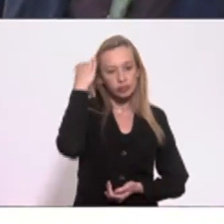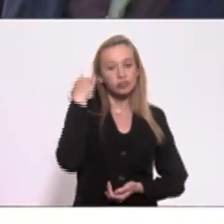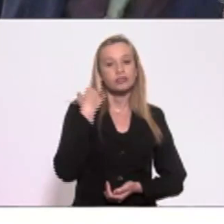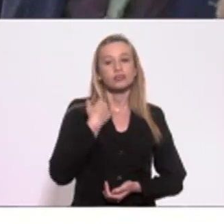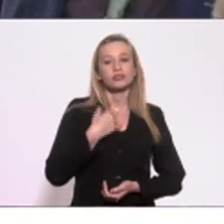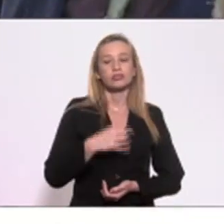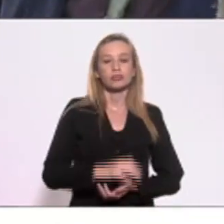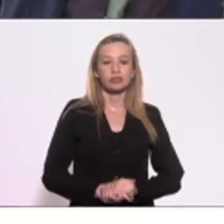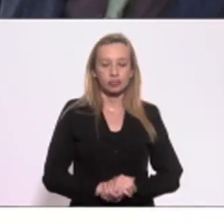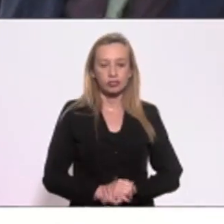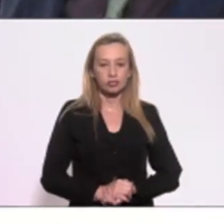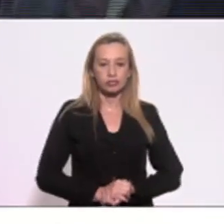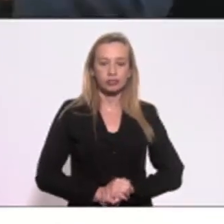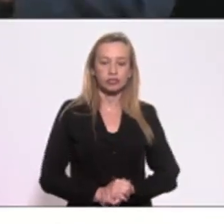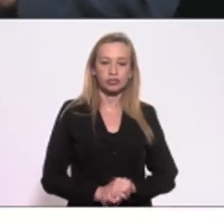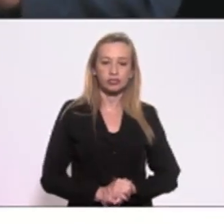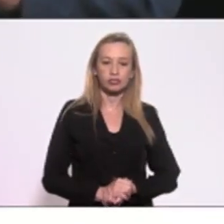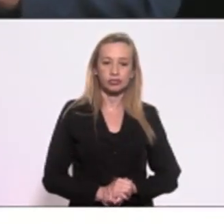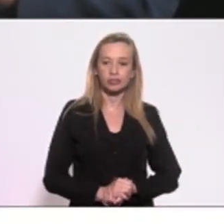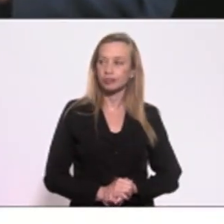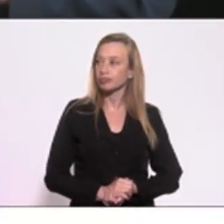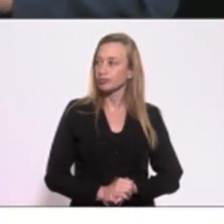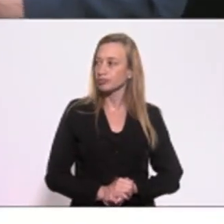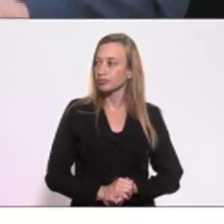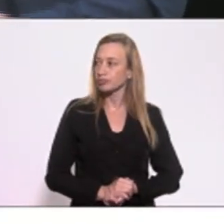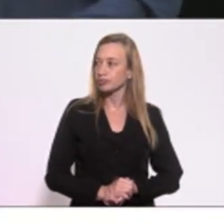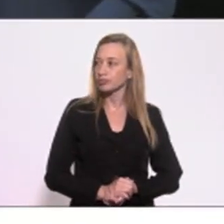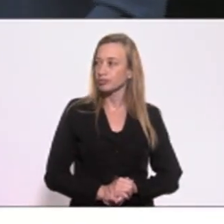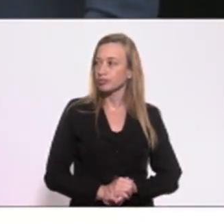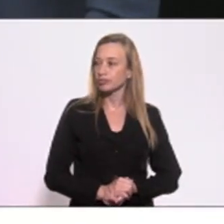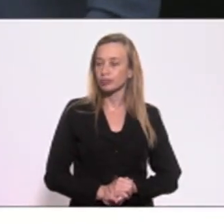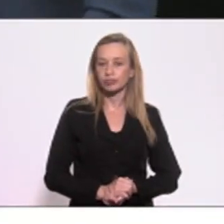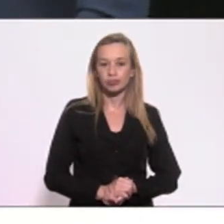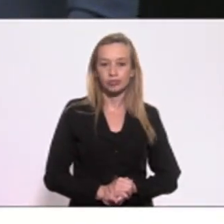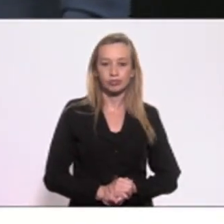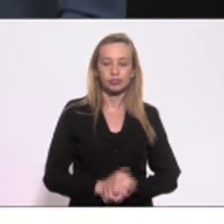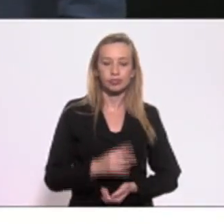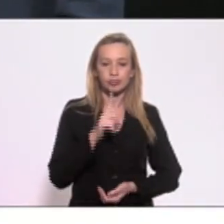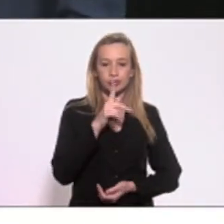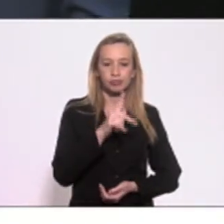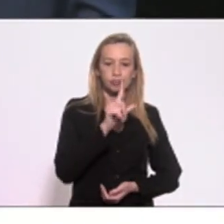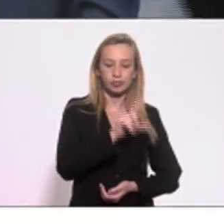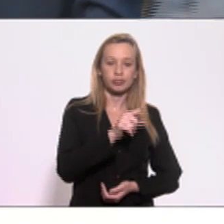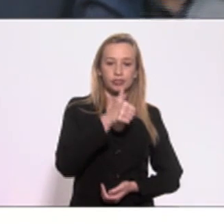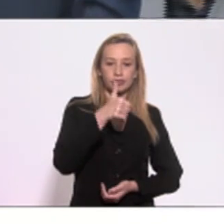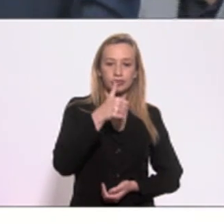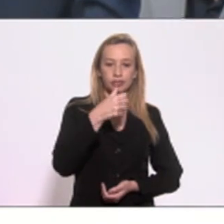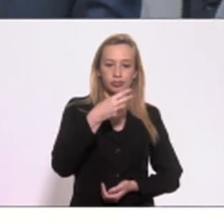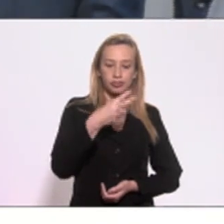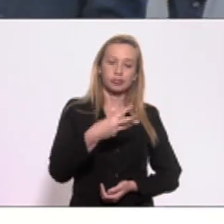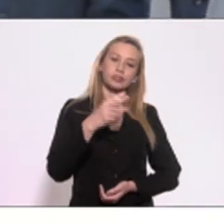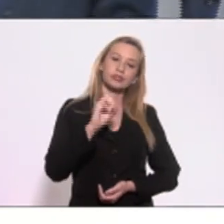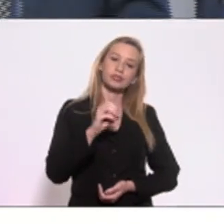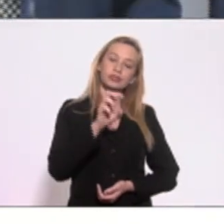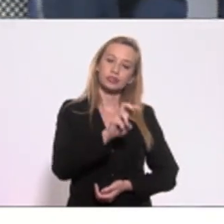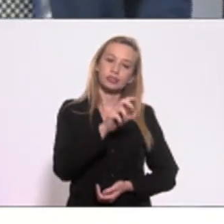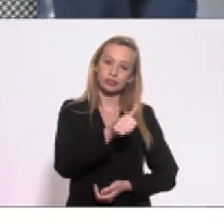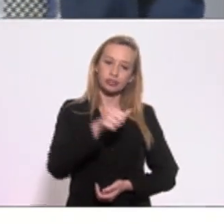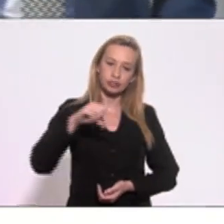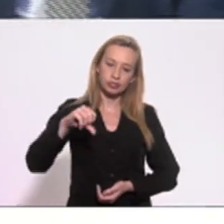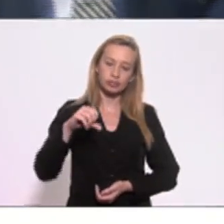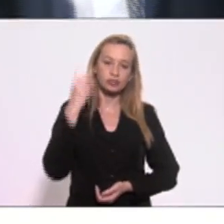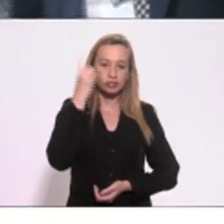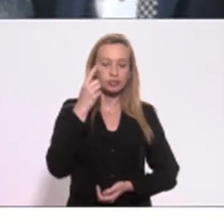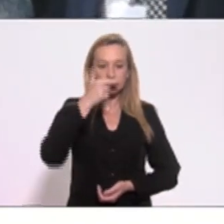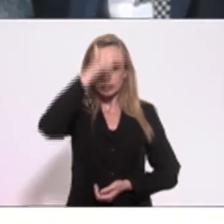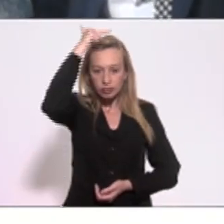da Rocha. Eu aceito, muito obrigado. Republicar o PL 1305 de 19 com coautores, deputado Luiz